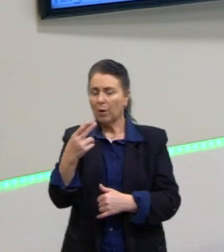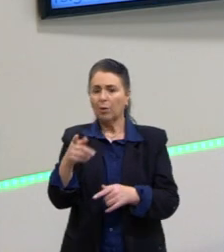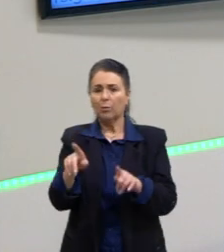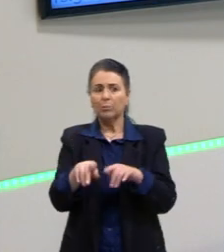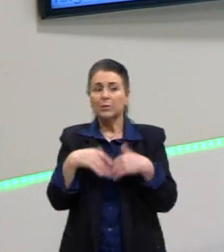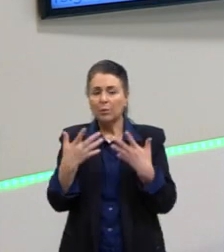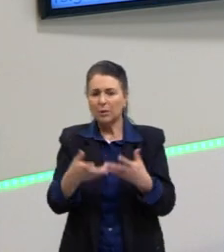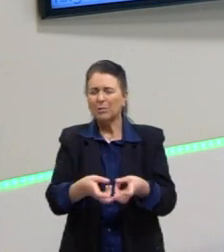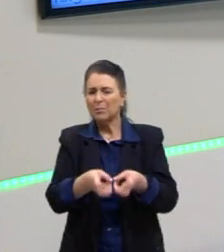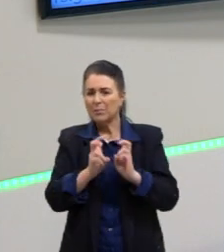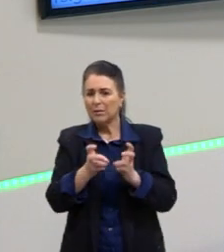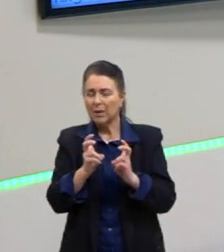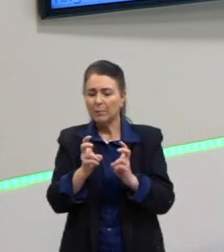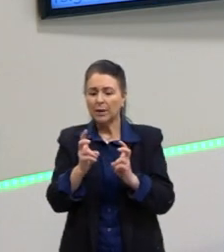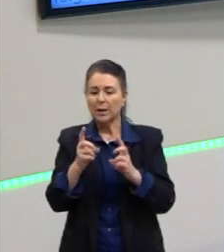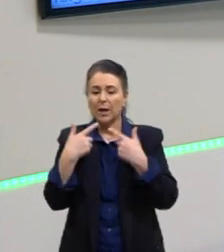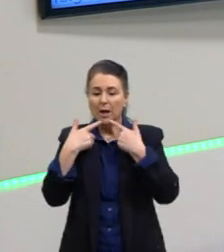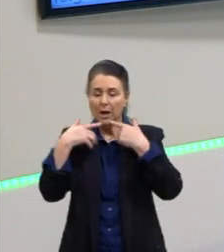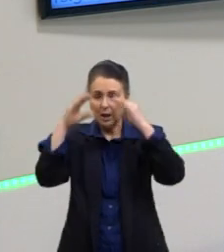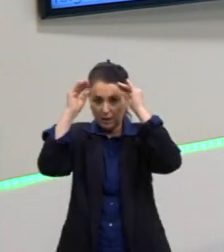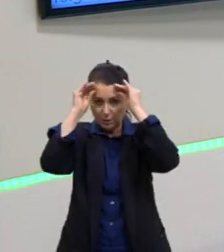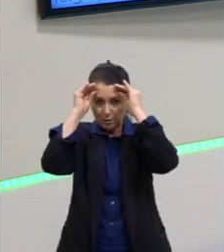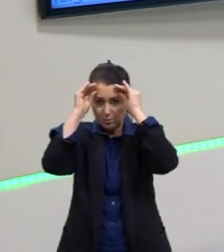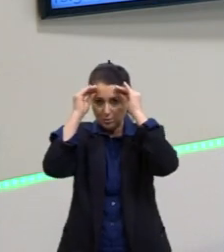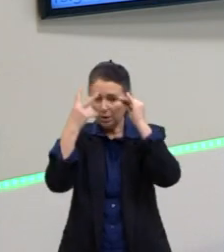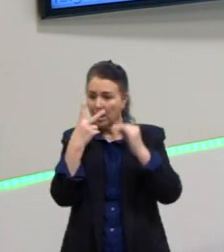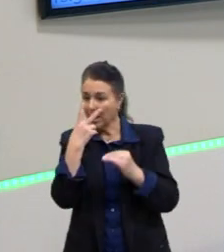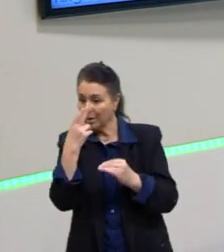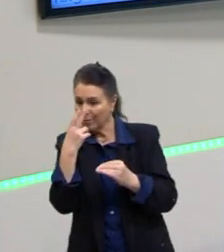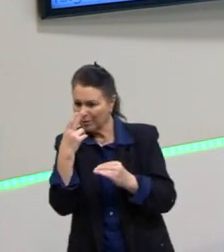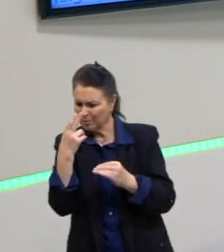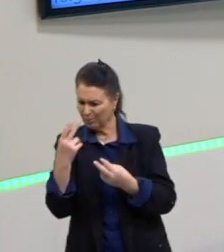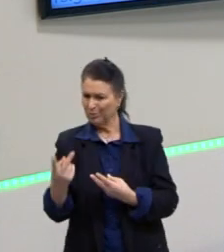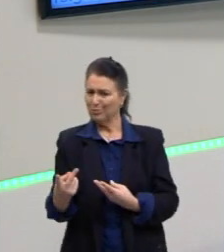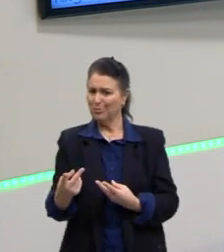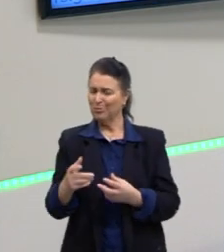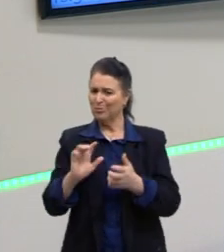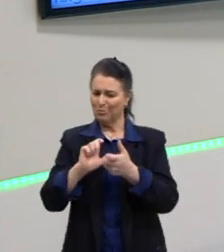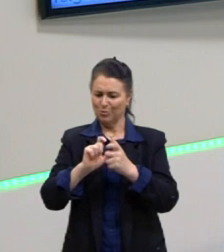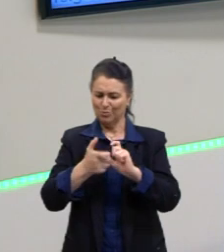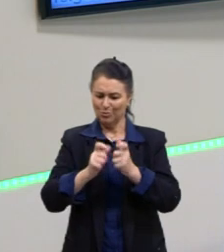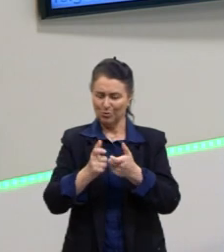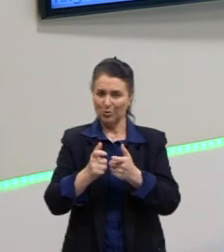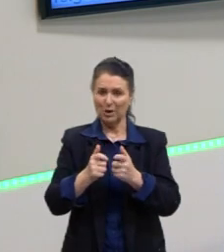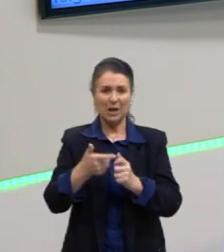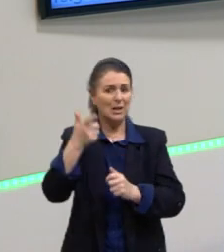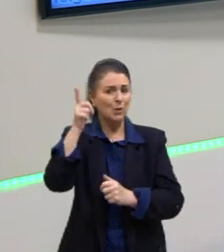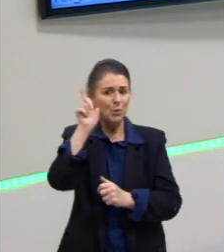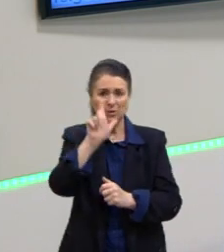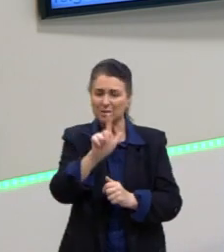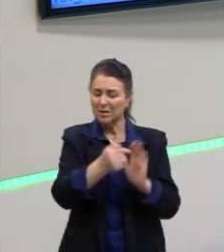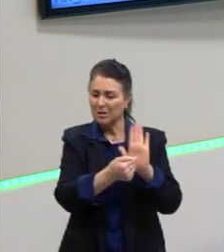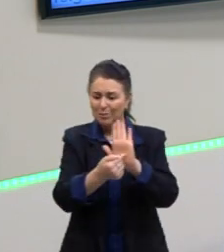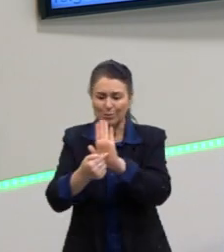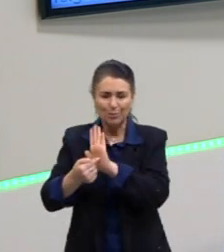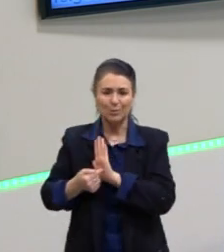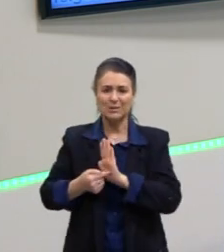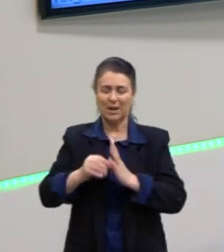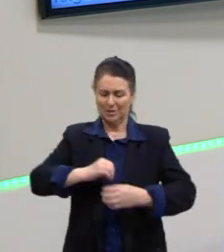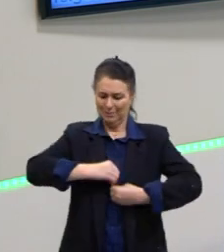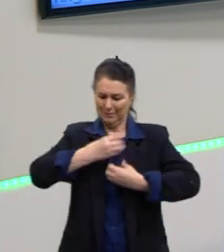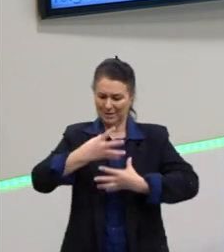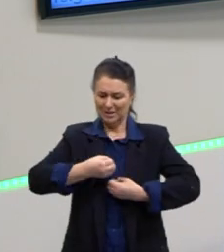ele se deu contra o seguinte que a linguagem é como um jogo né a linguagem não consegue exprimir a realidade expressar